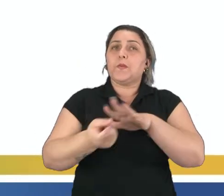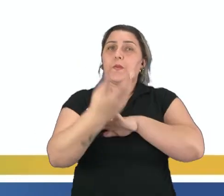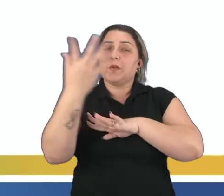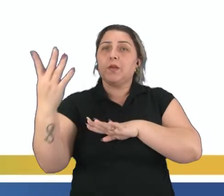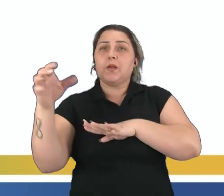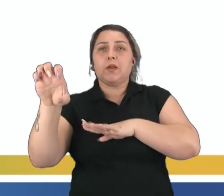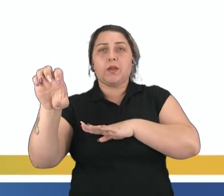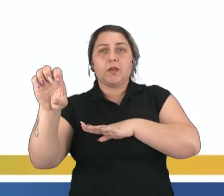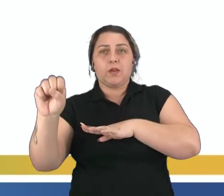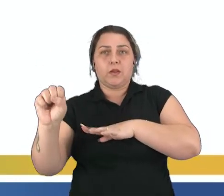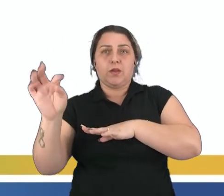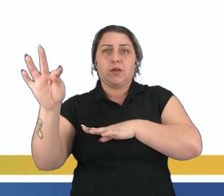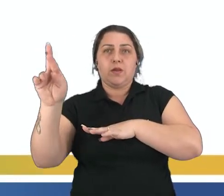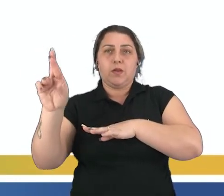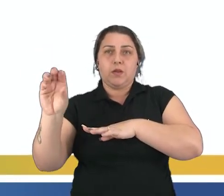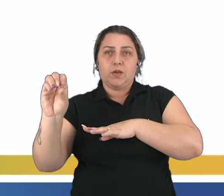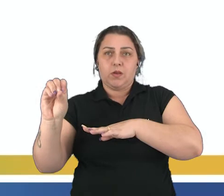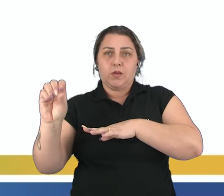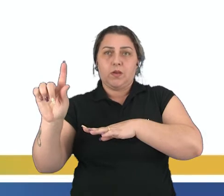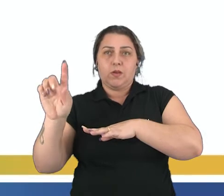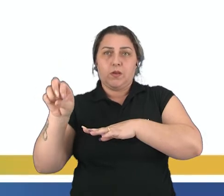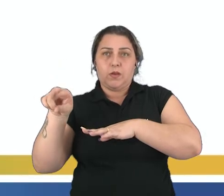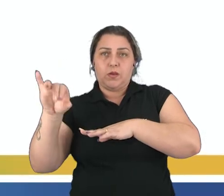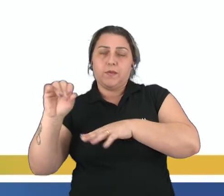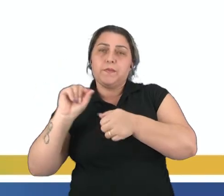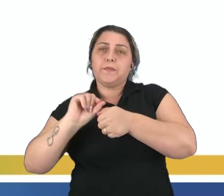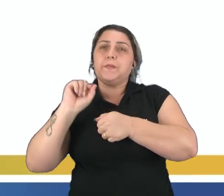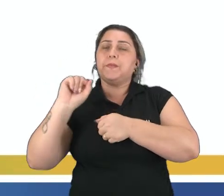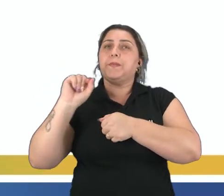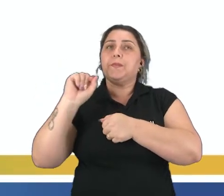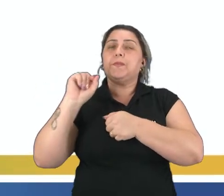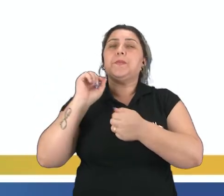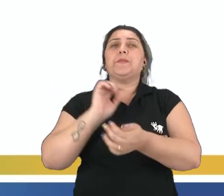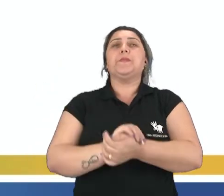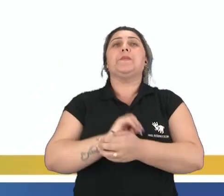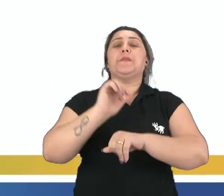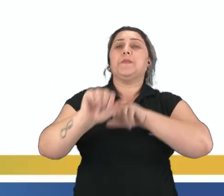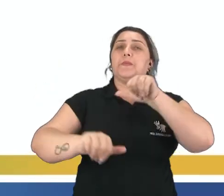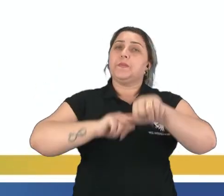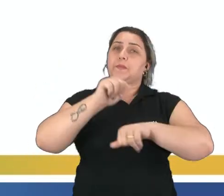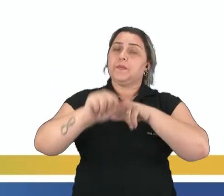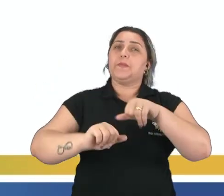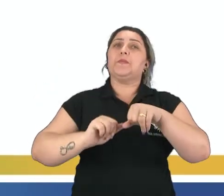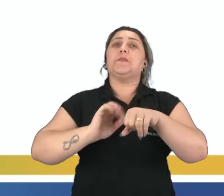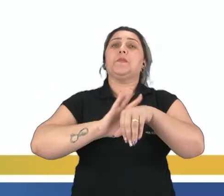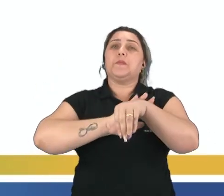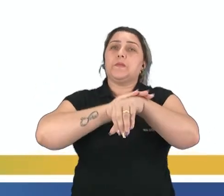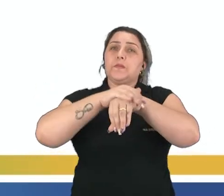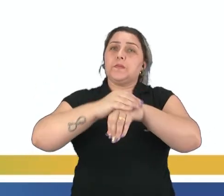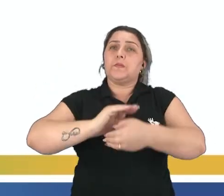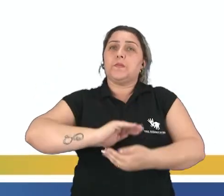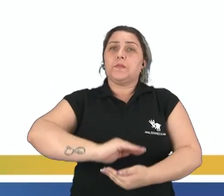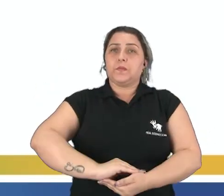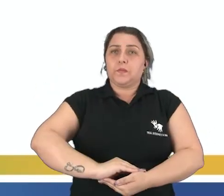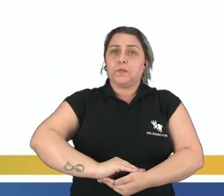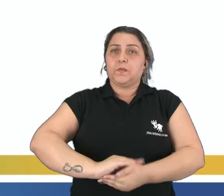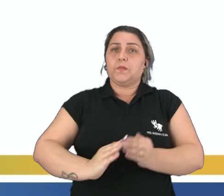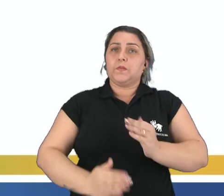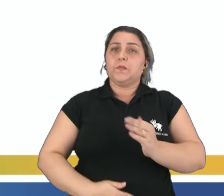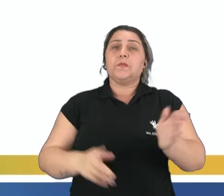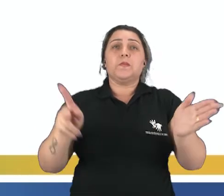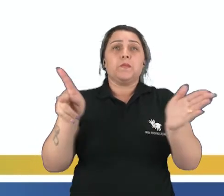de estrogênio. E esse estrogênio ele faz o quê? Ele vai tornar o revestimento do útero propício